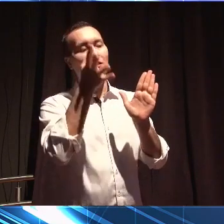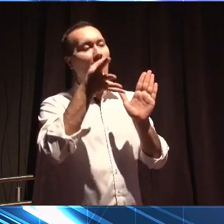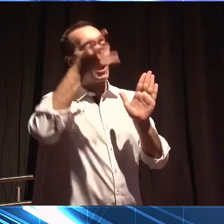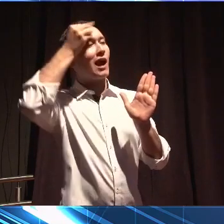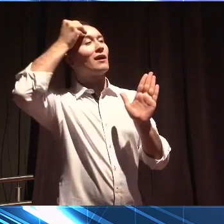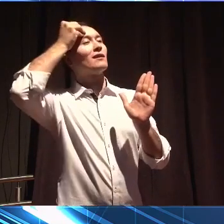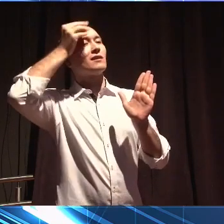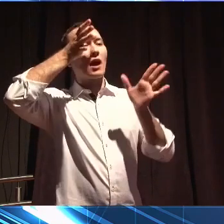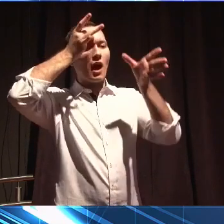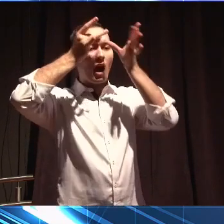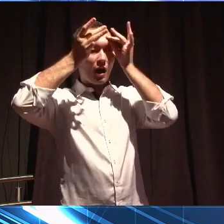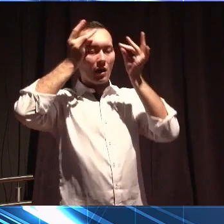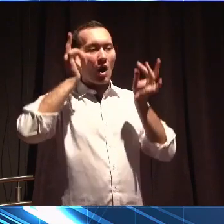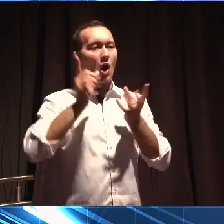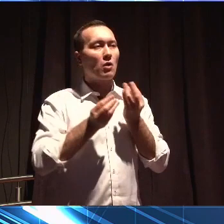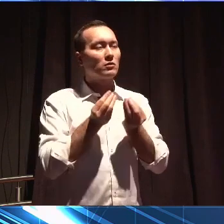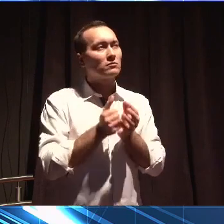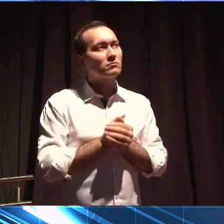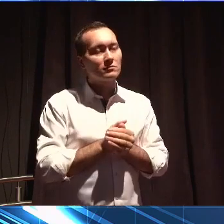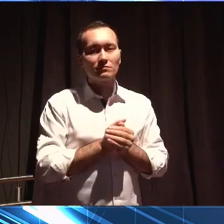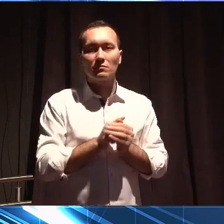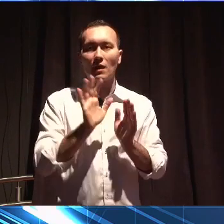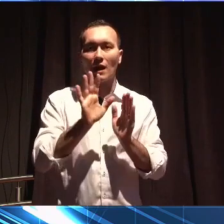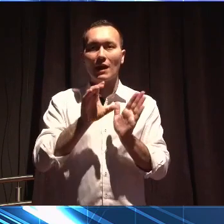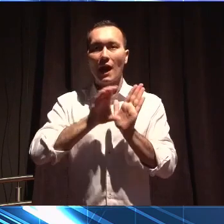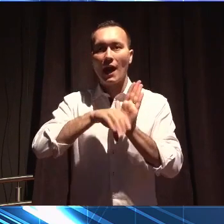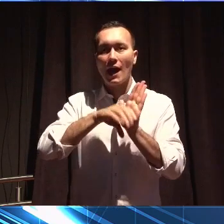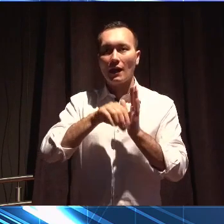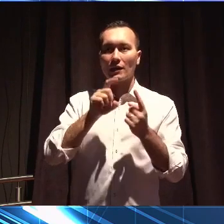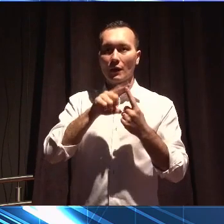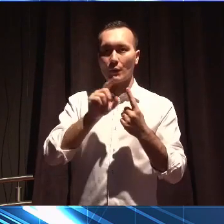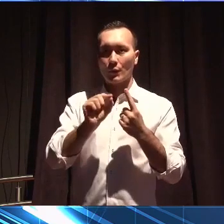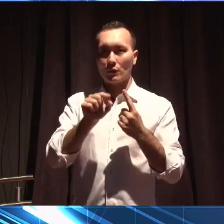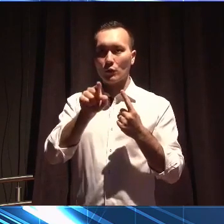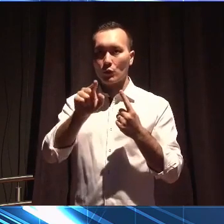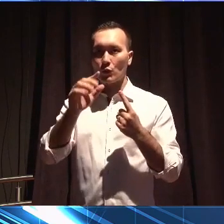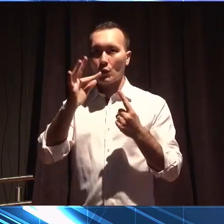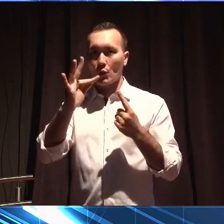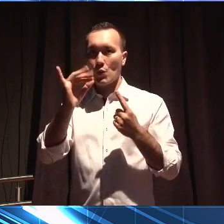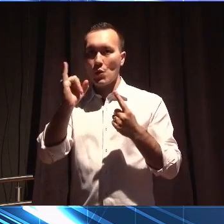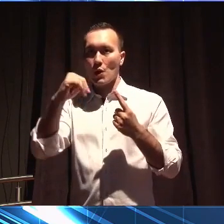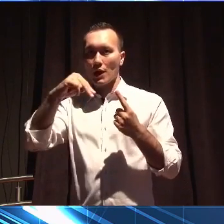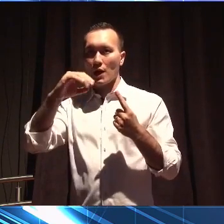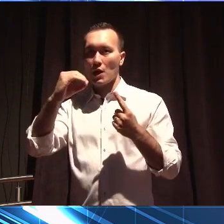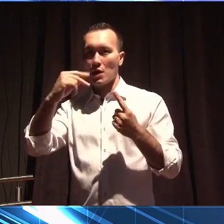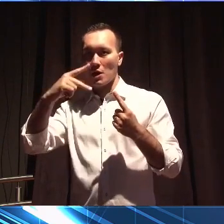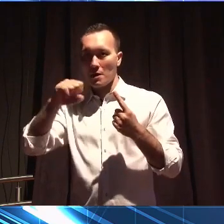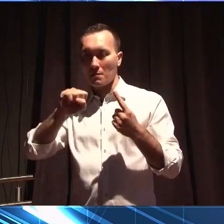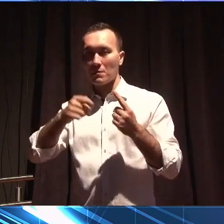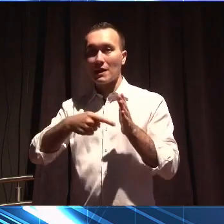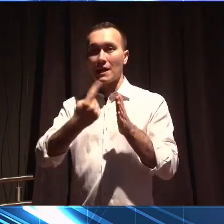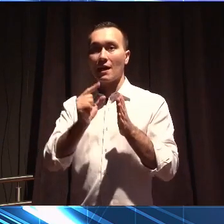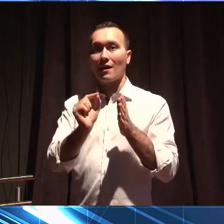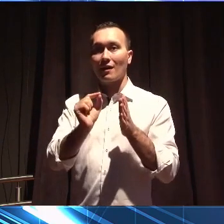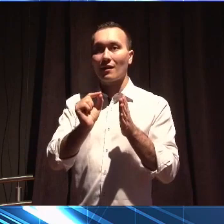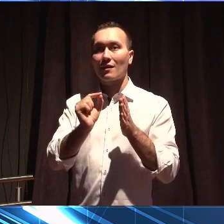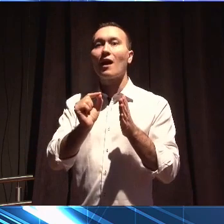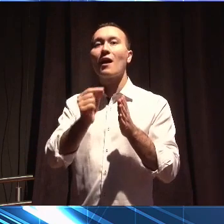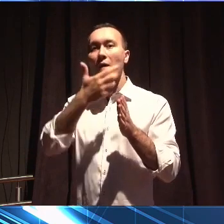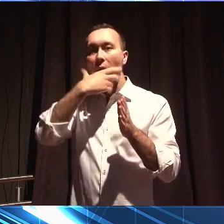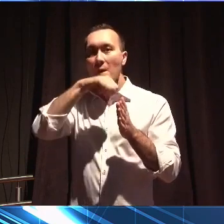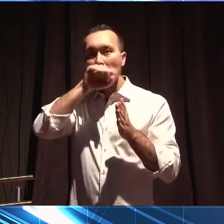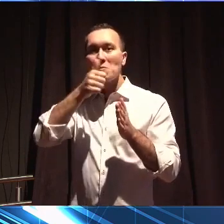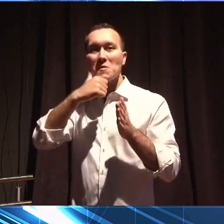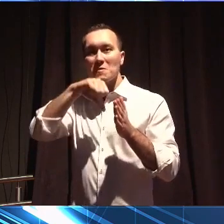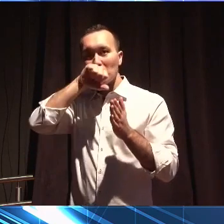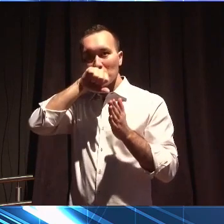um conceito que a gente quer gravar na cabeça de vocês é: a primeira pessoa que faz FinOps na vida de qualquer cidadão é o pai e a mãe. Porque